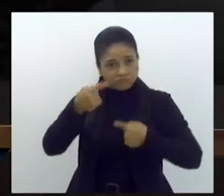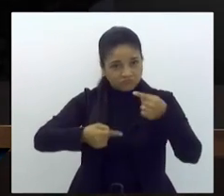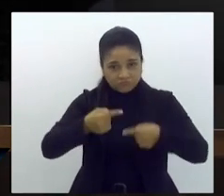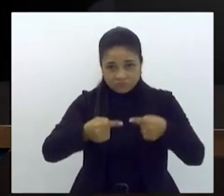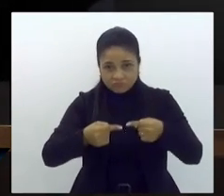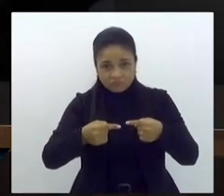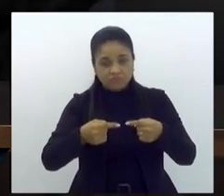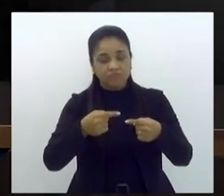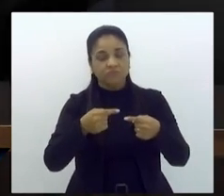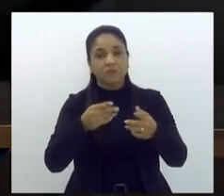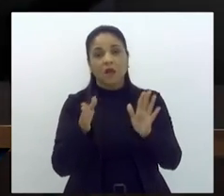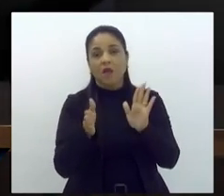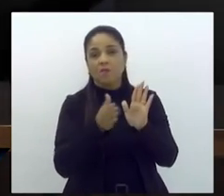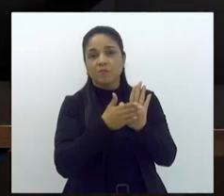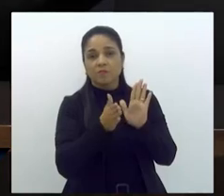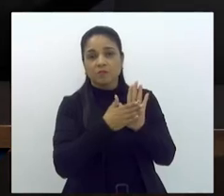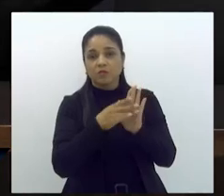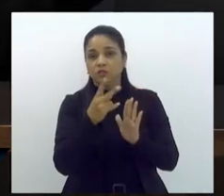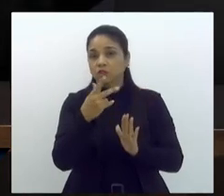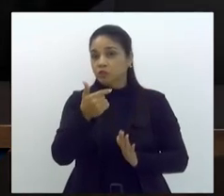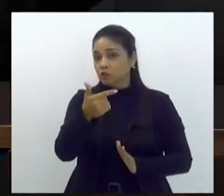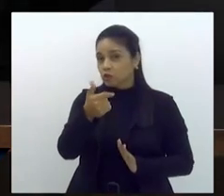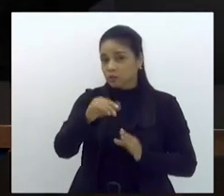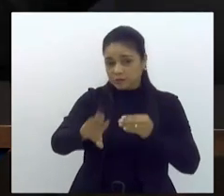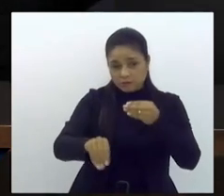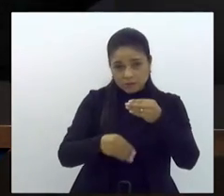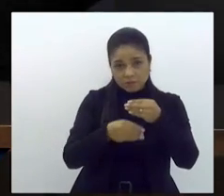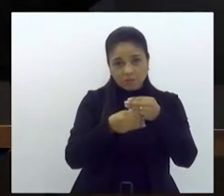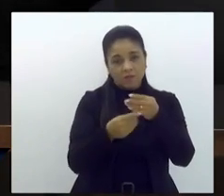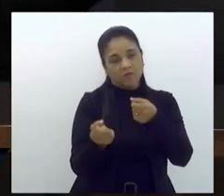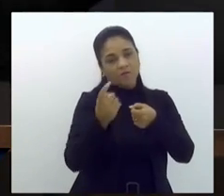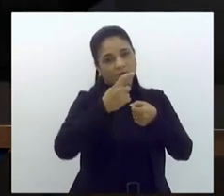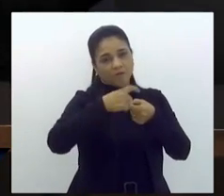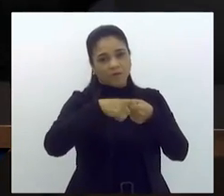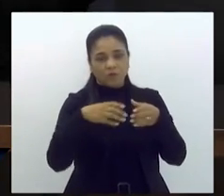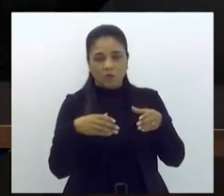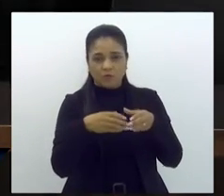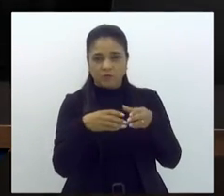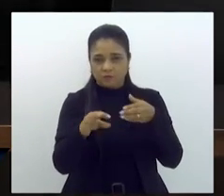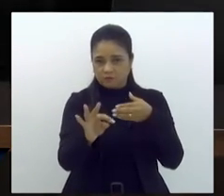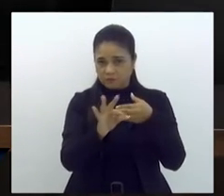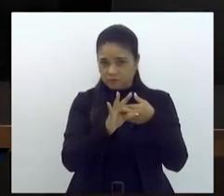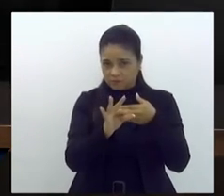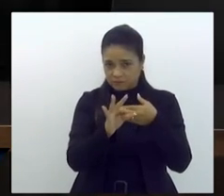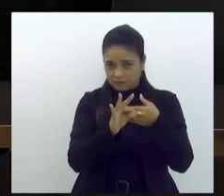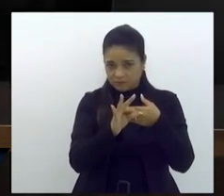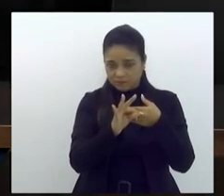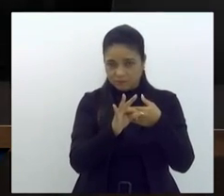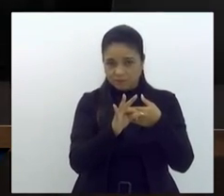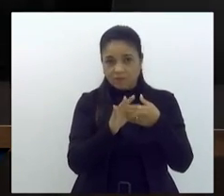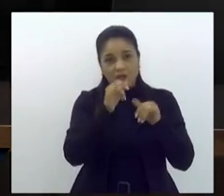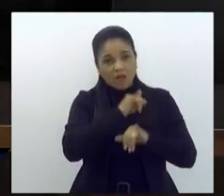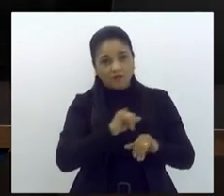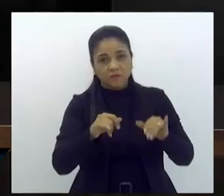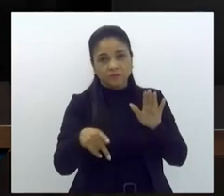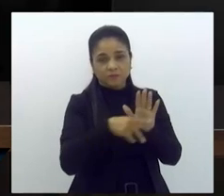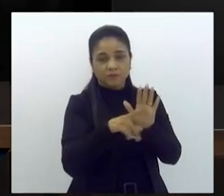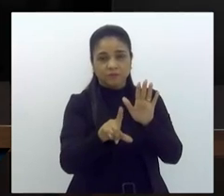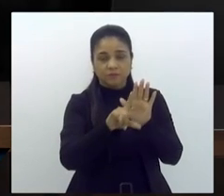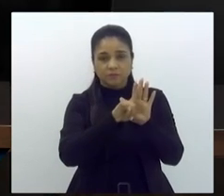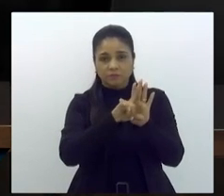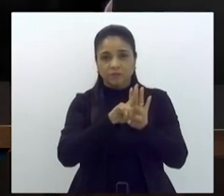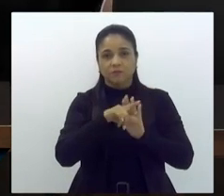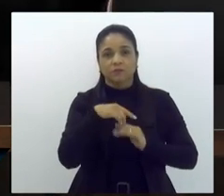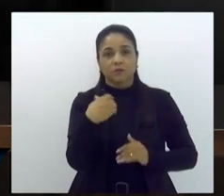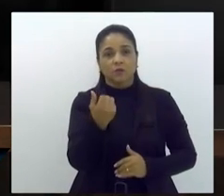apresente proposta recebeu 12 emendas e retorna as comissões técnicas anuncio projeto de